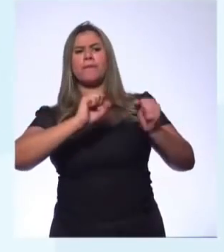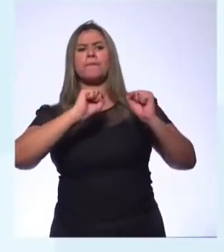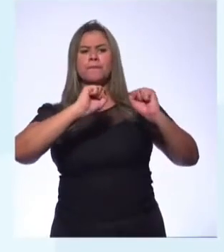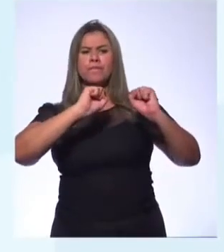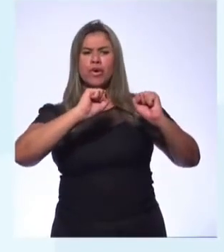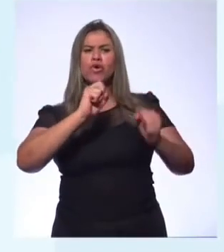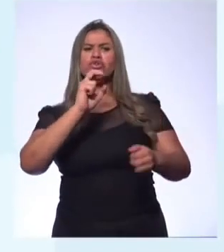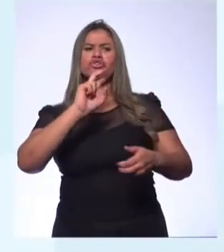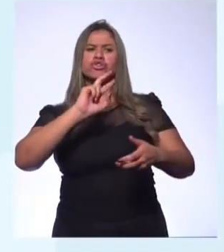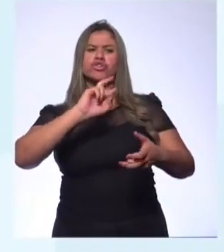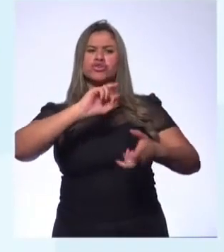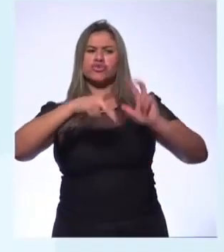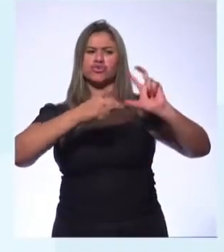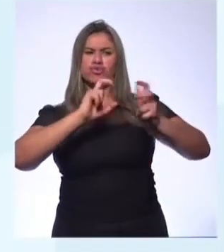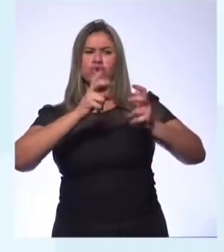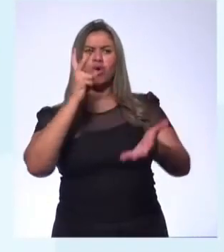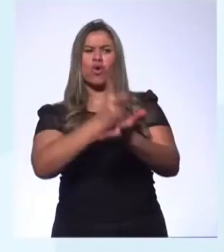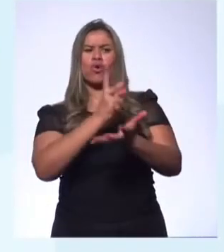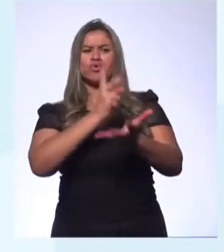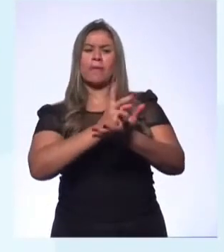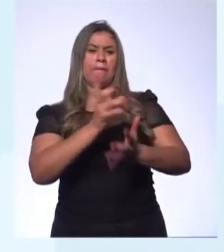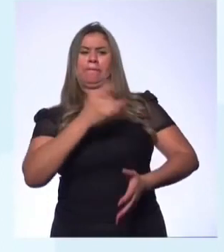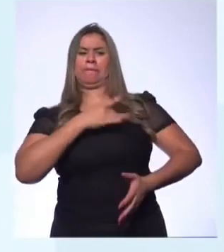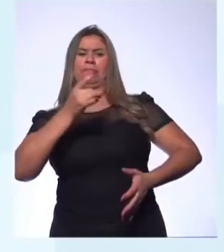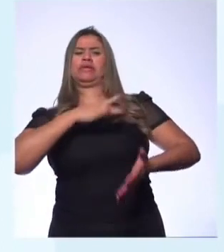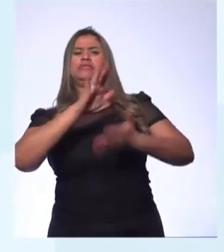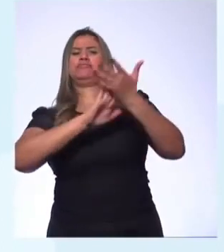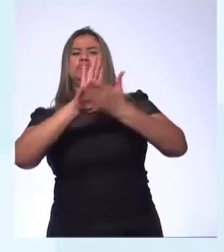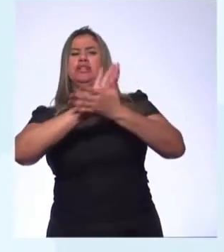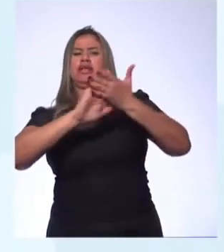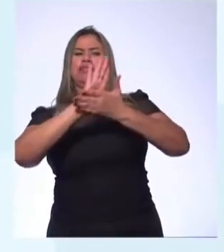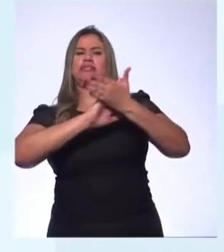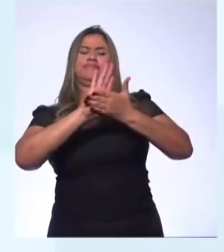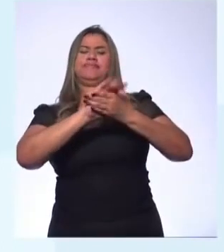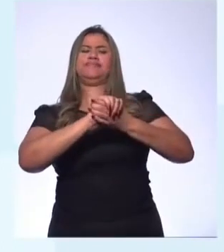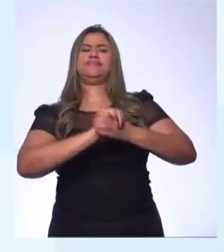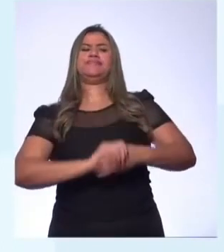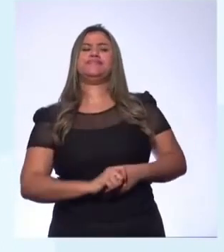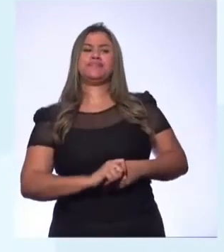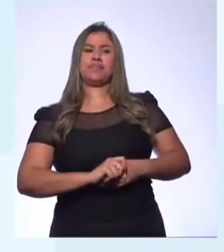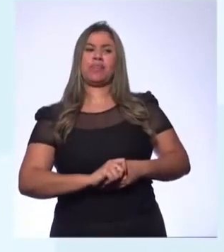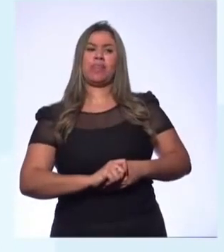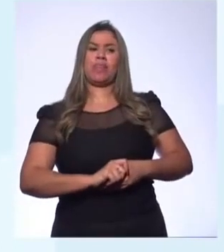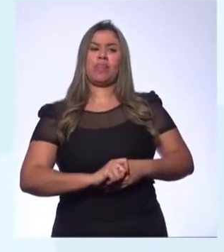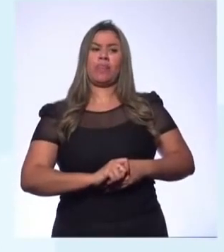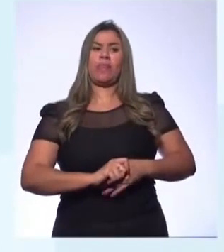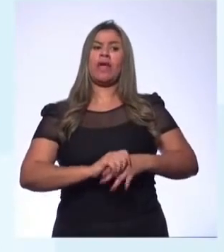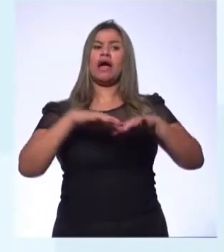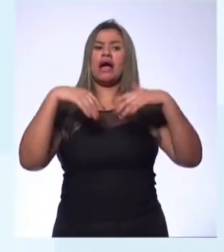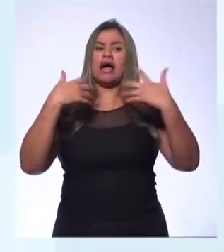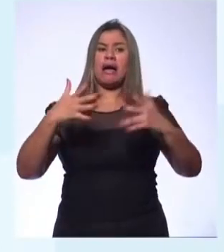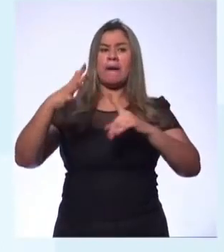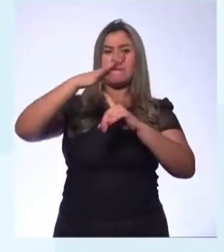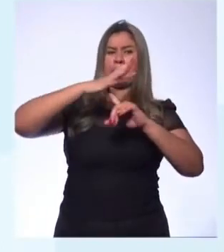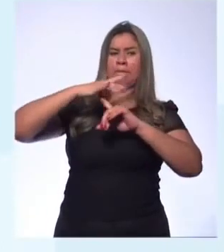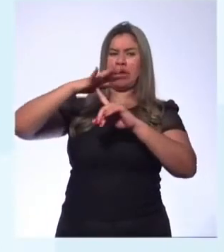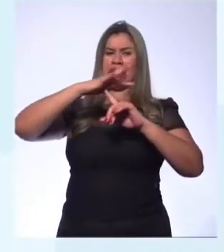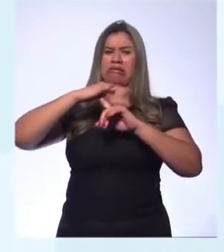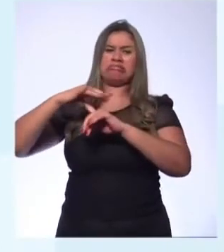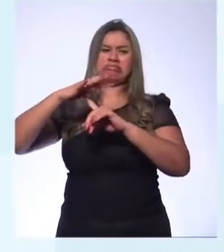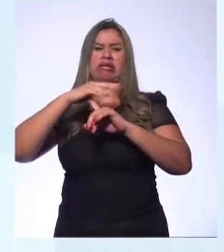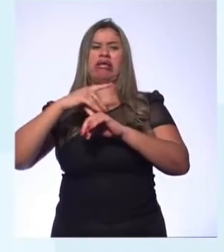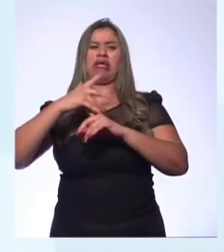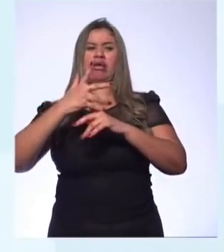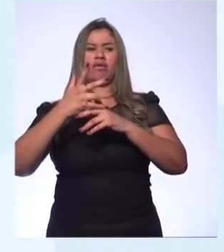eternas tropelias. Não te amedronte o termo de bem viver, nem que te assentem em praça na